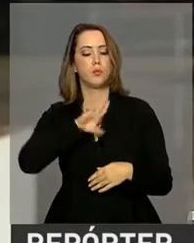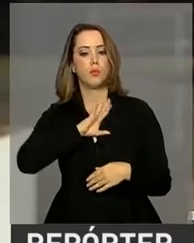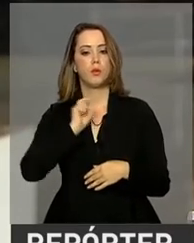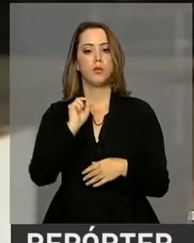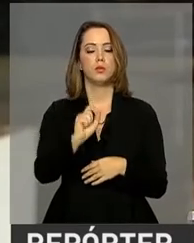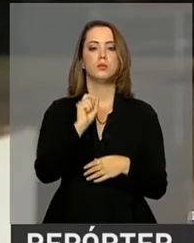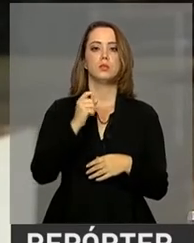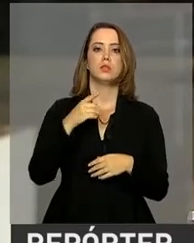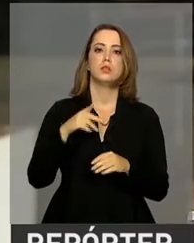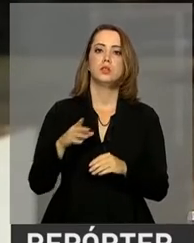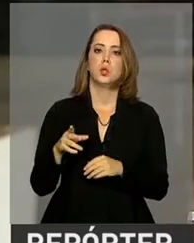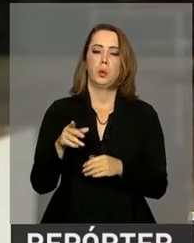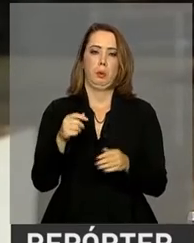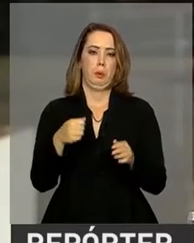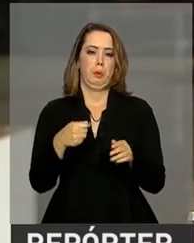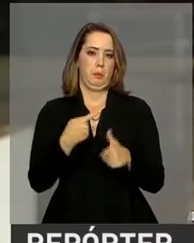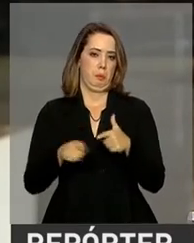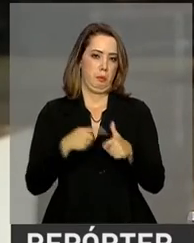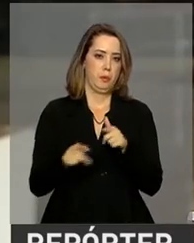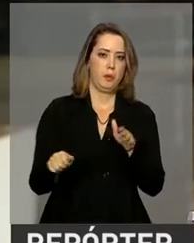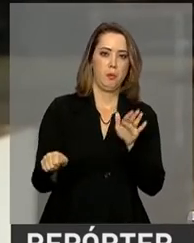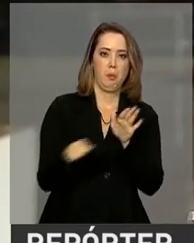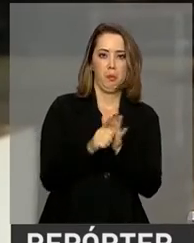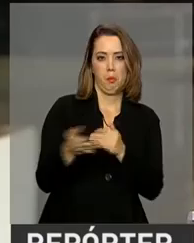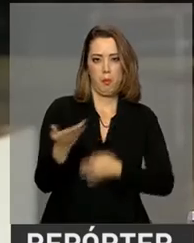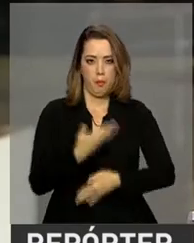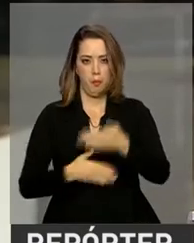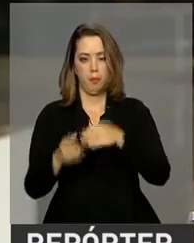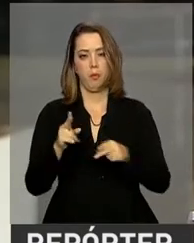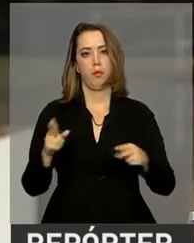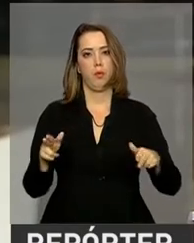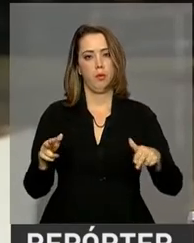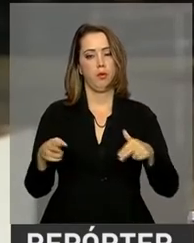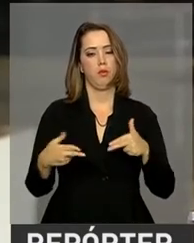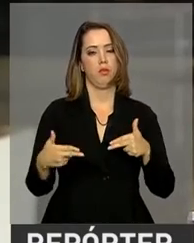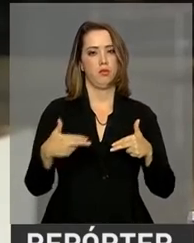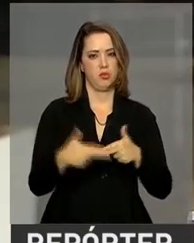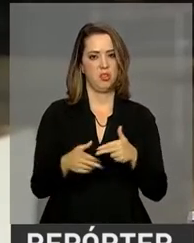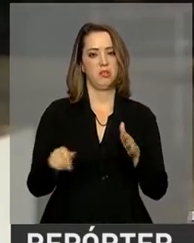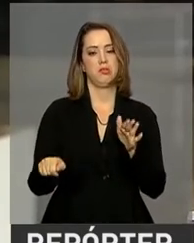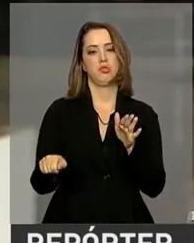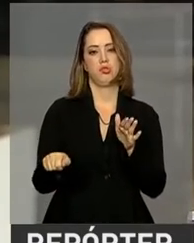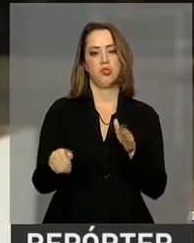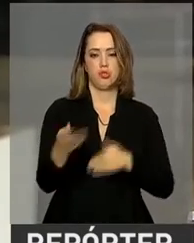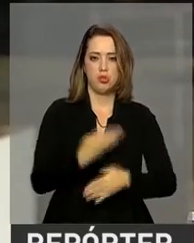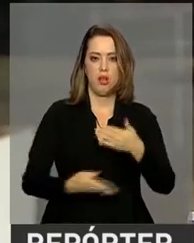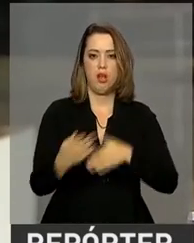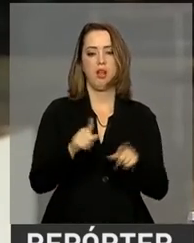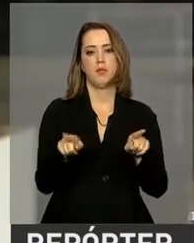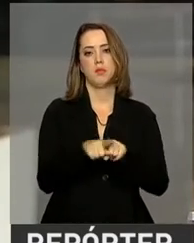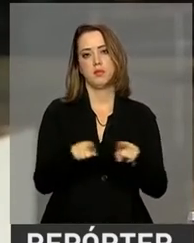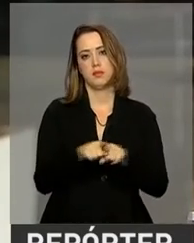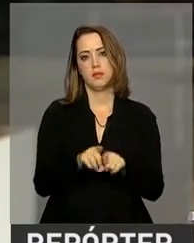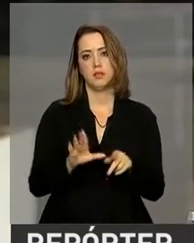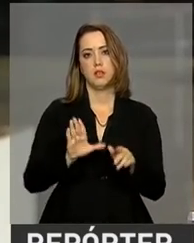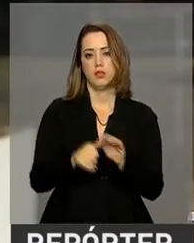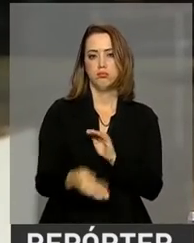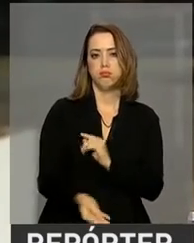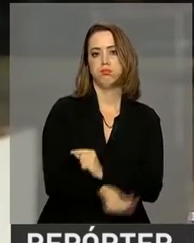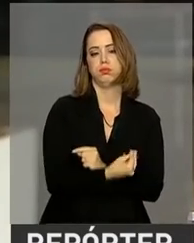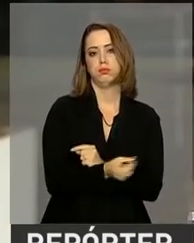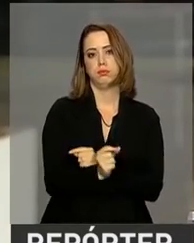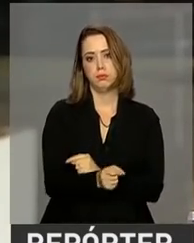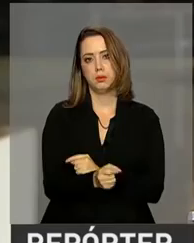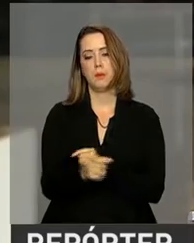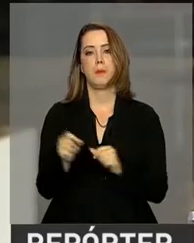fronteiras, problema do tráfico de drogas, problema do tráfico de armas, problema do contrabando, que gera um prejuízo